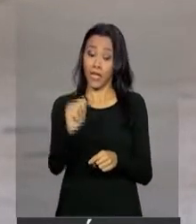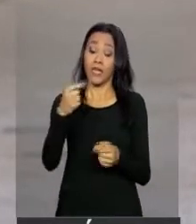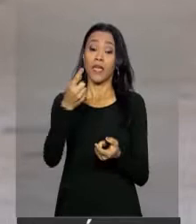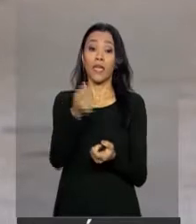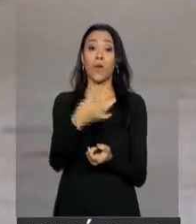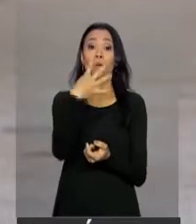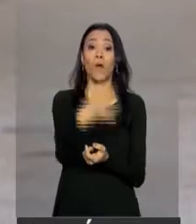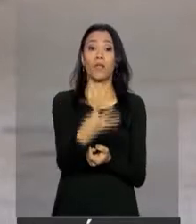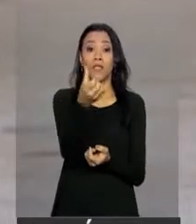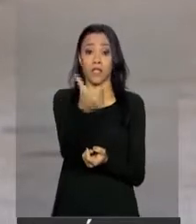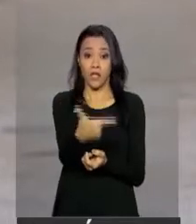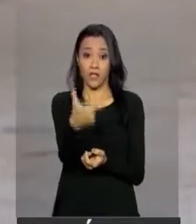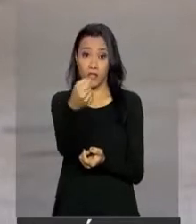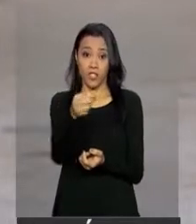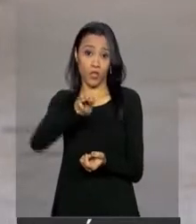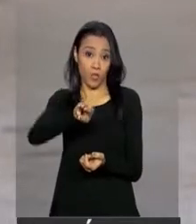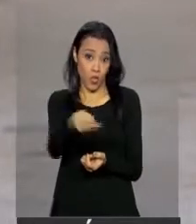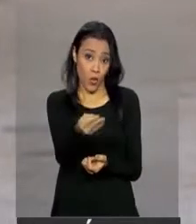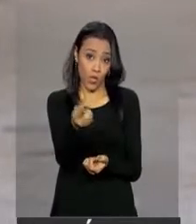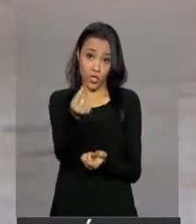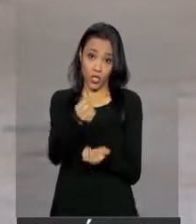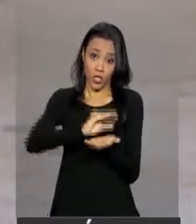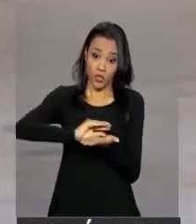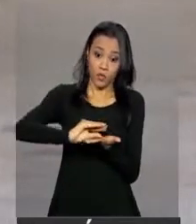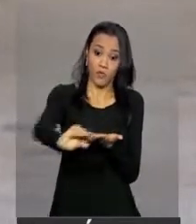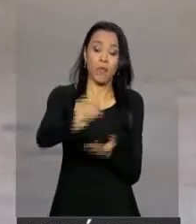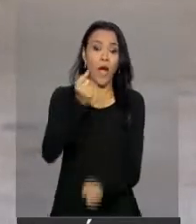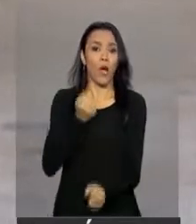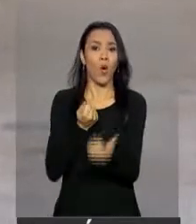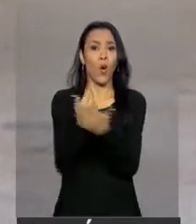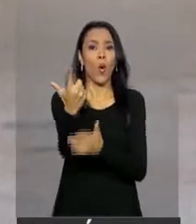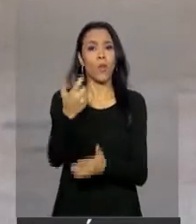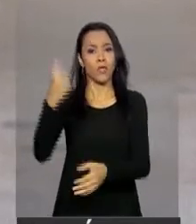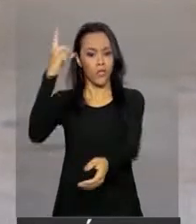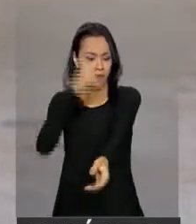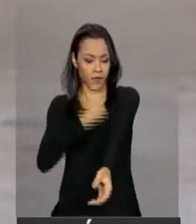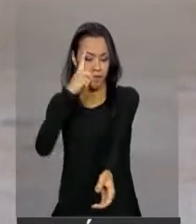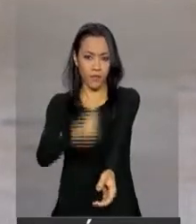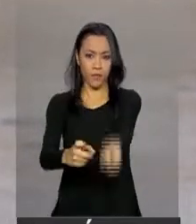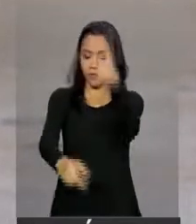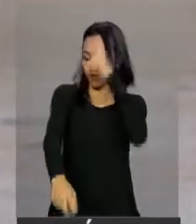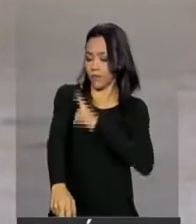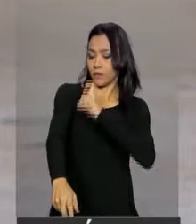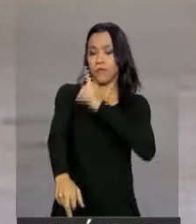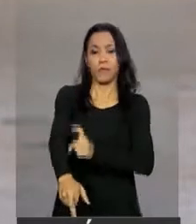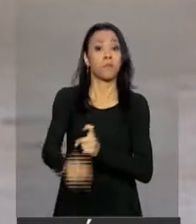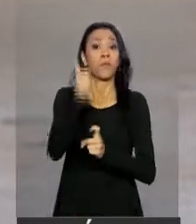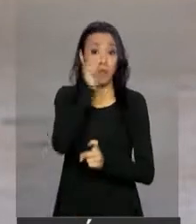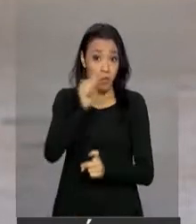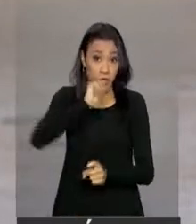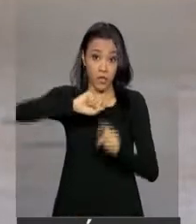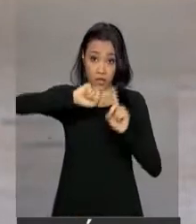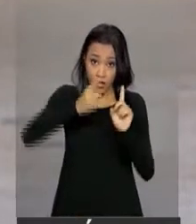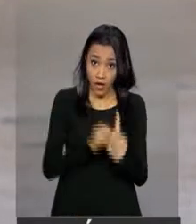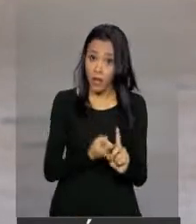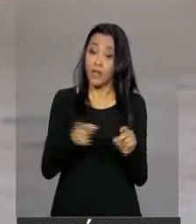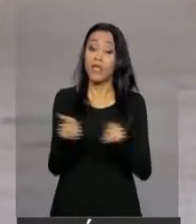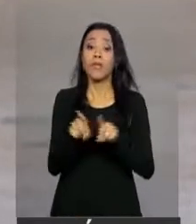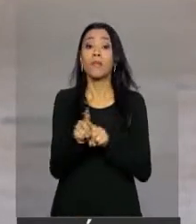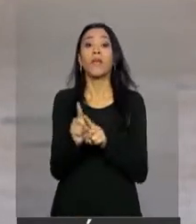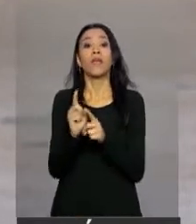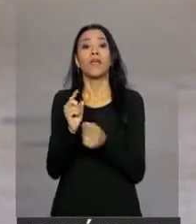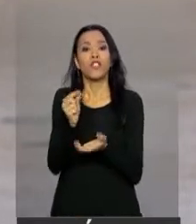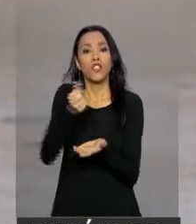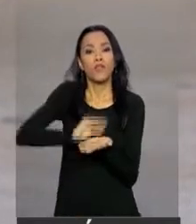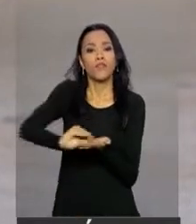420 milhões para ações como a compra de repelentes para mulheres grávidas e também para pesquisa,